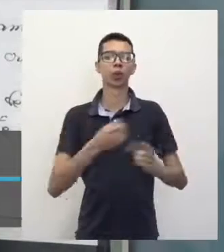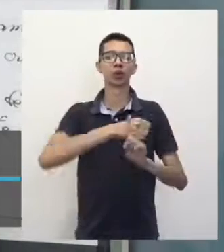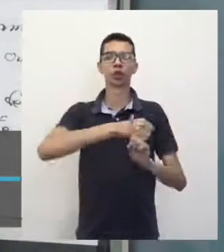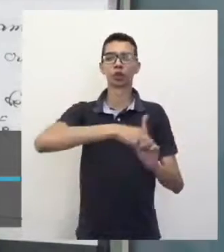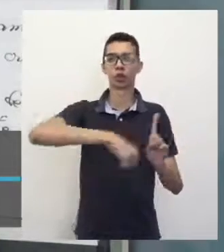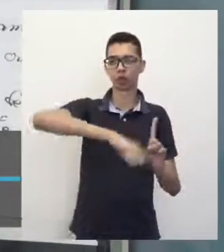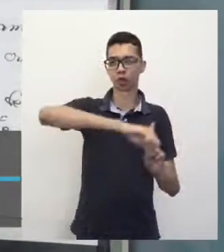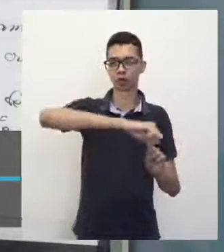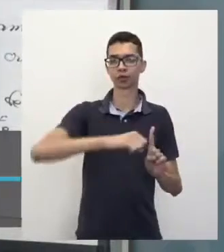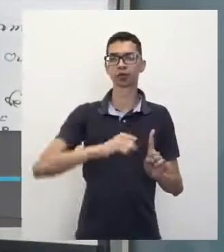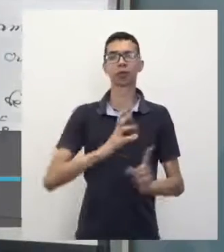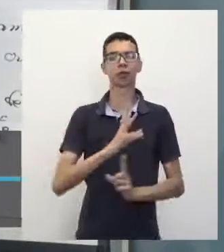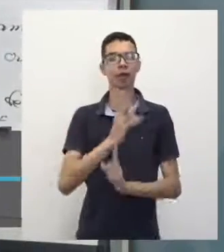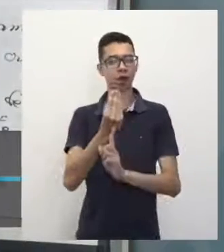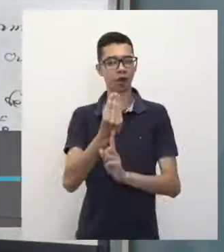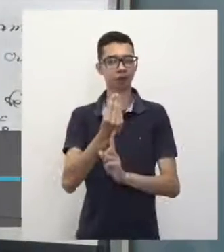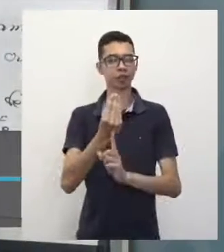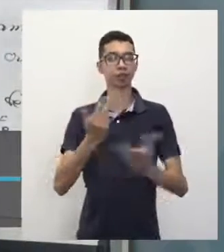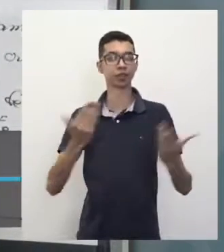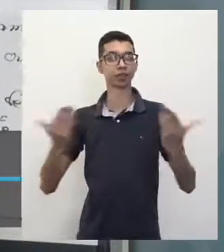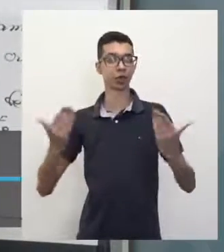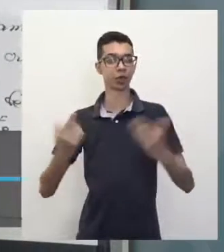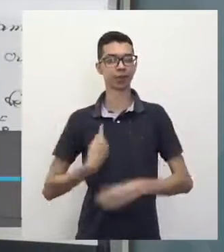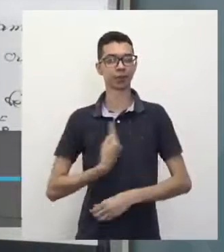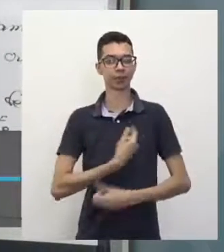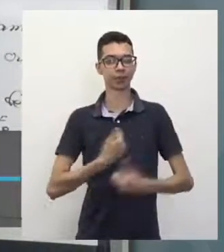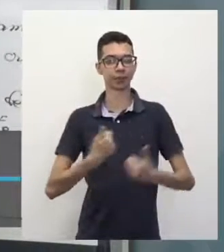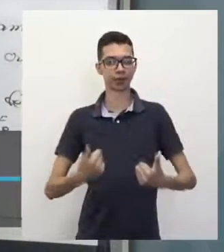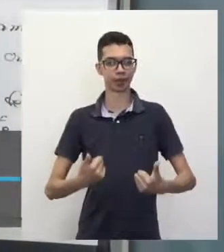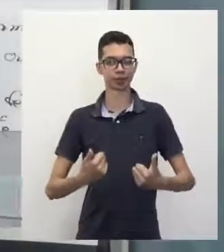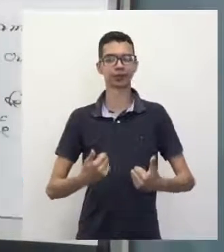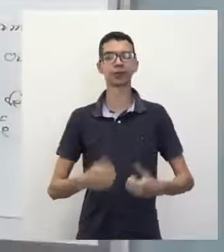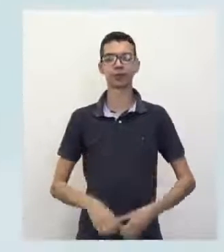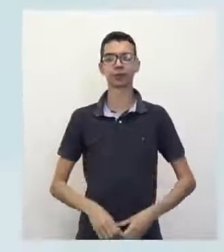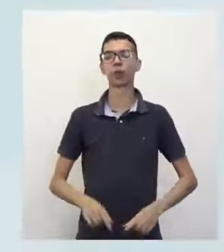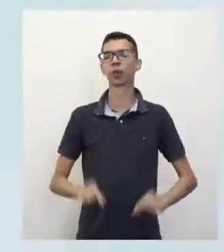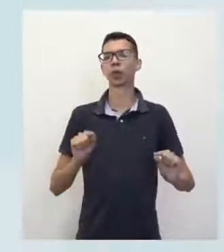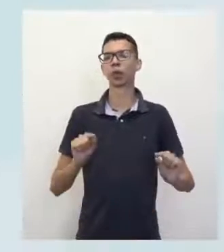da arte aí para nós, tá? Então, a dimensão social,